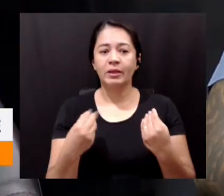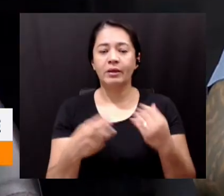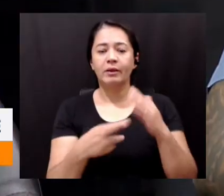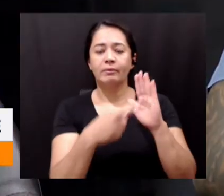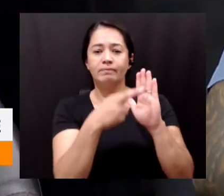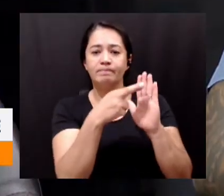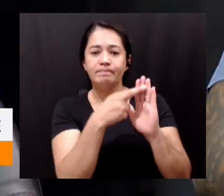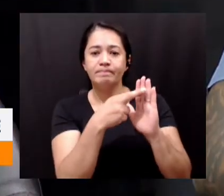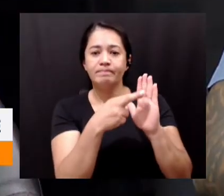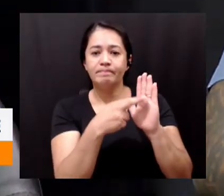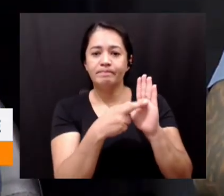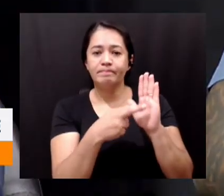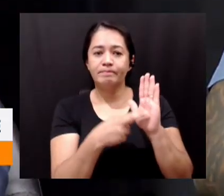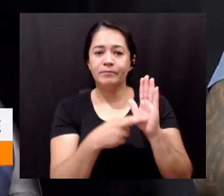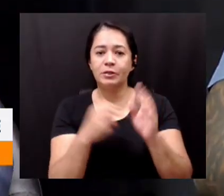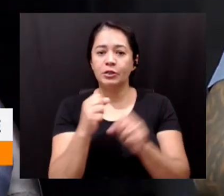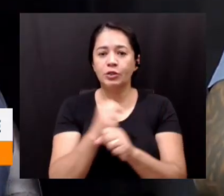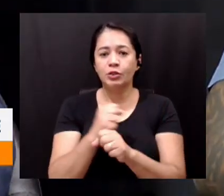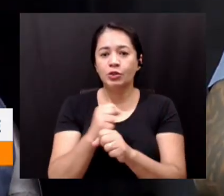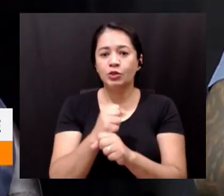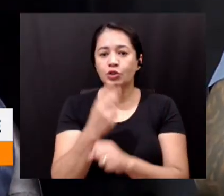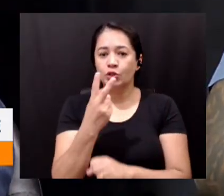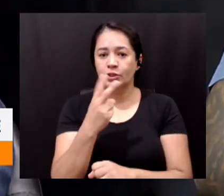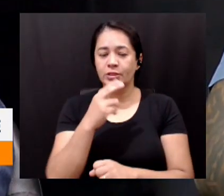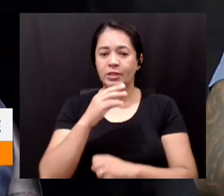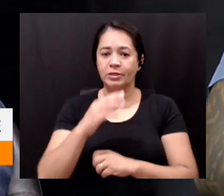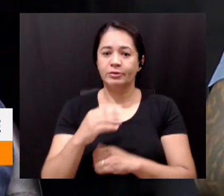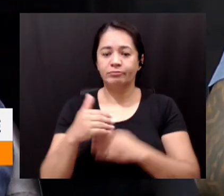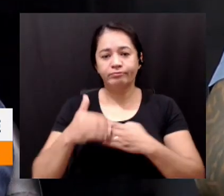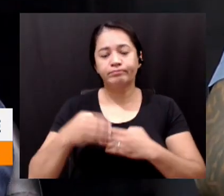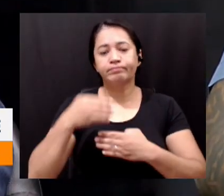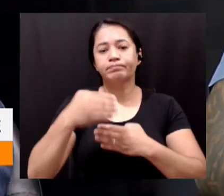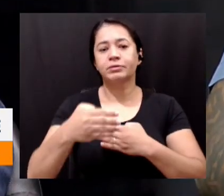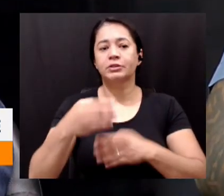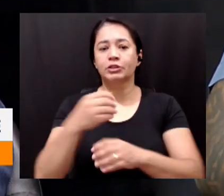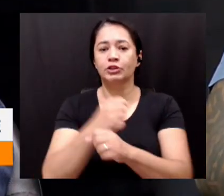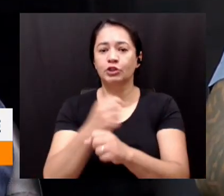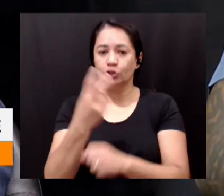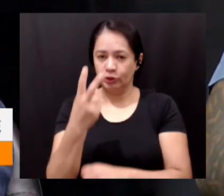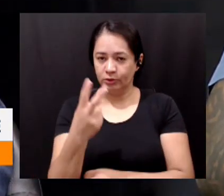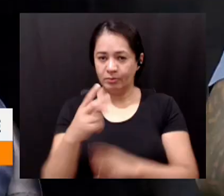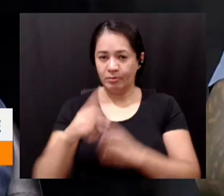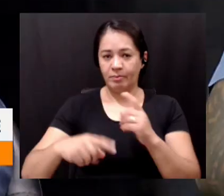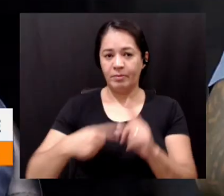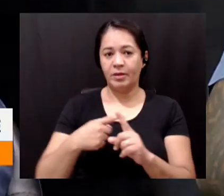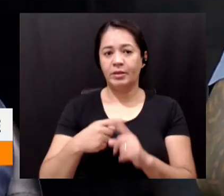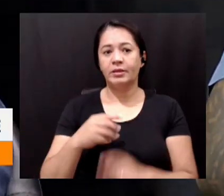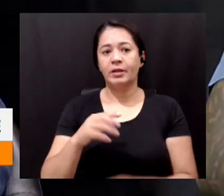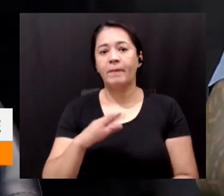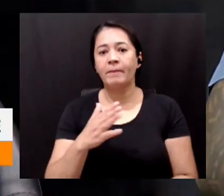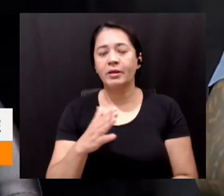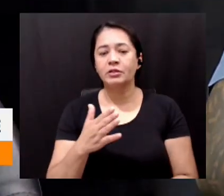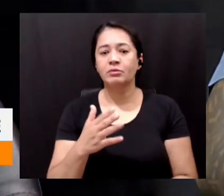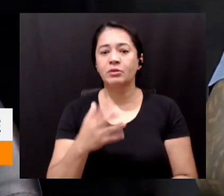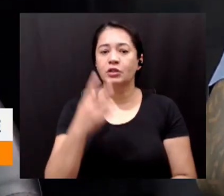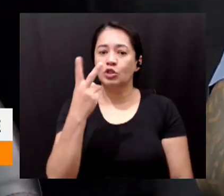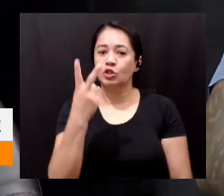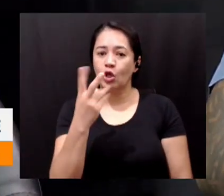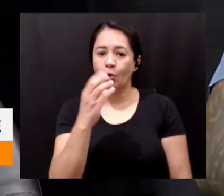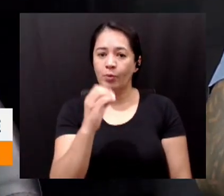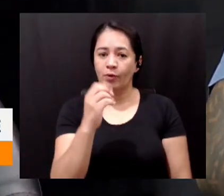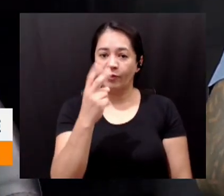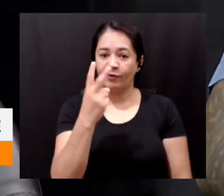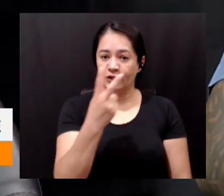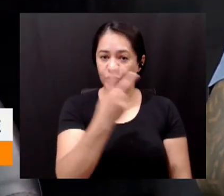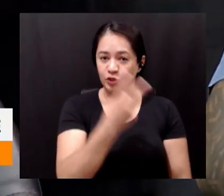anos, prorrogável por mais 2 anos. Uhum. Então o prazo seria em 2022, né? Ocorre que isso passou